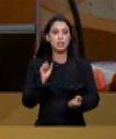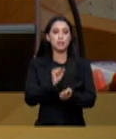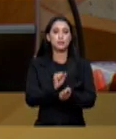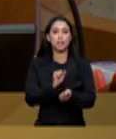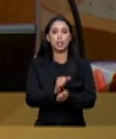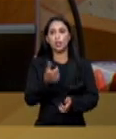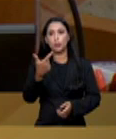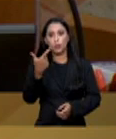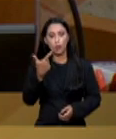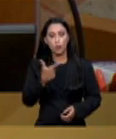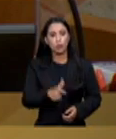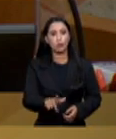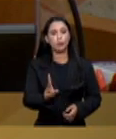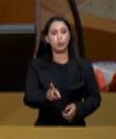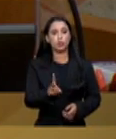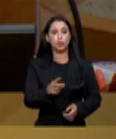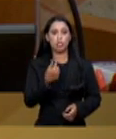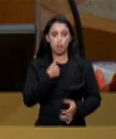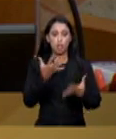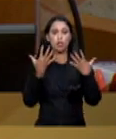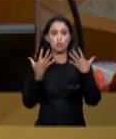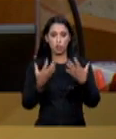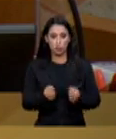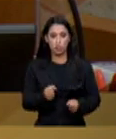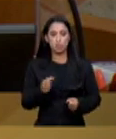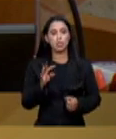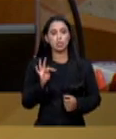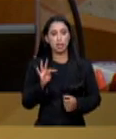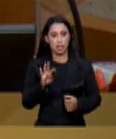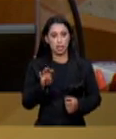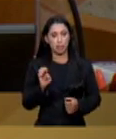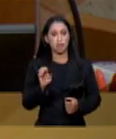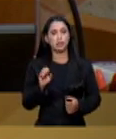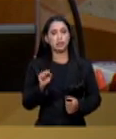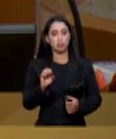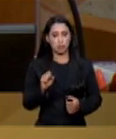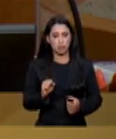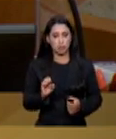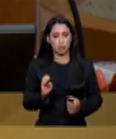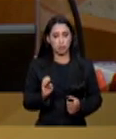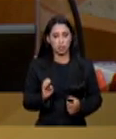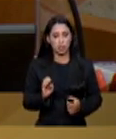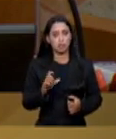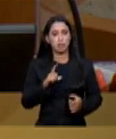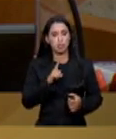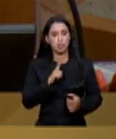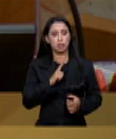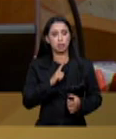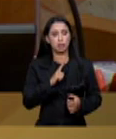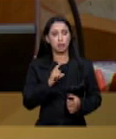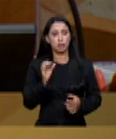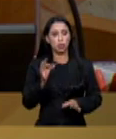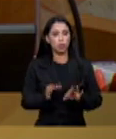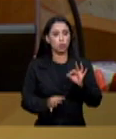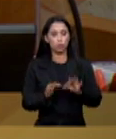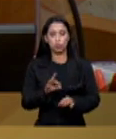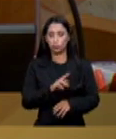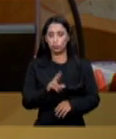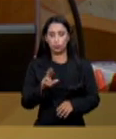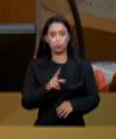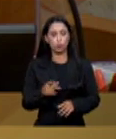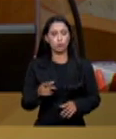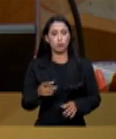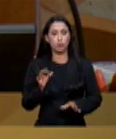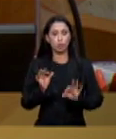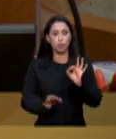aguardar, eu vou aderir a essa tese de que, portanto, colocando isso como obiter dictum, de julgo improcedente,